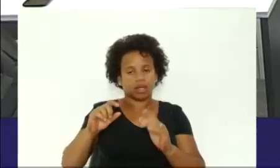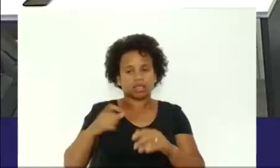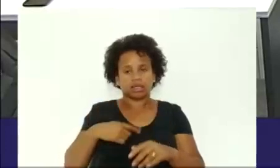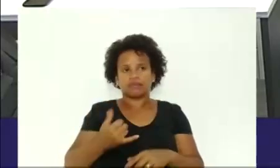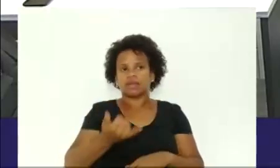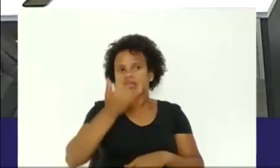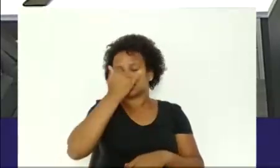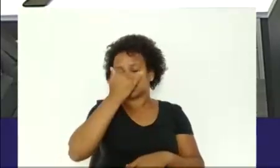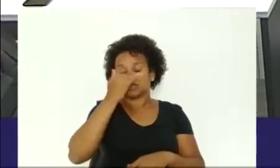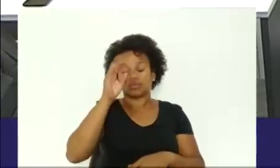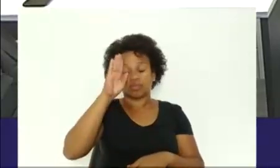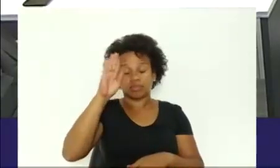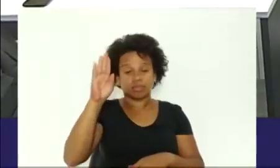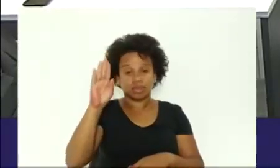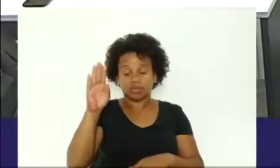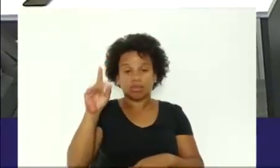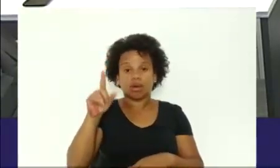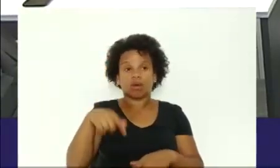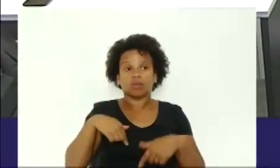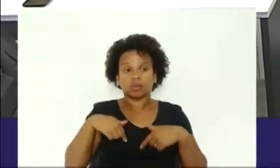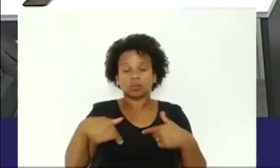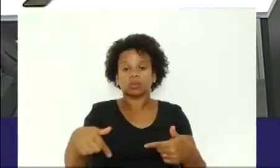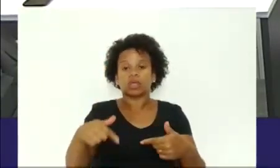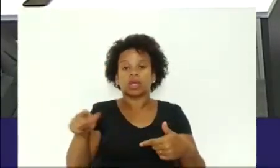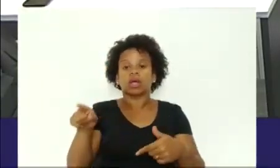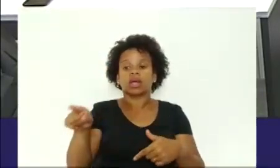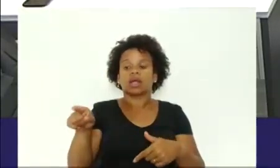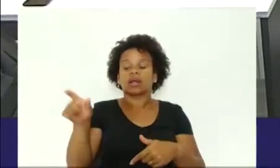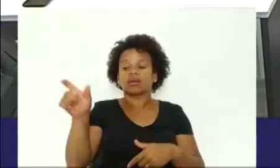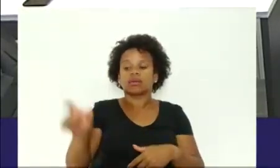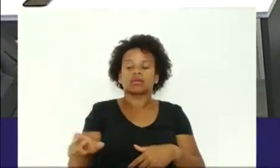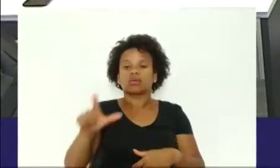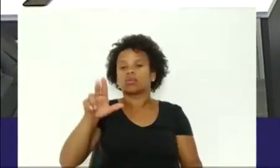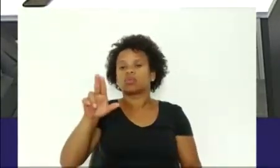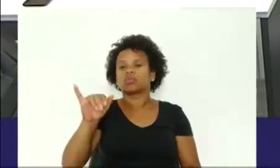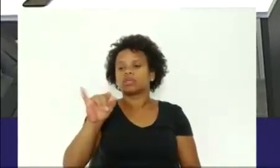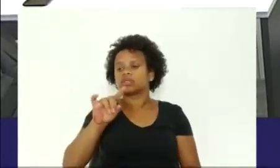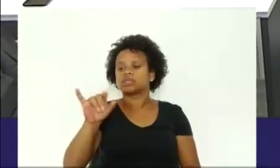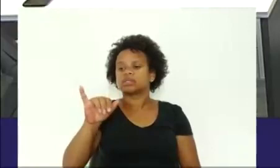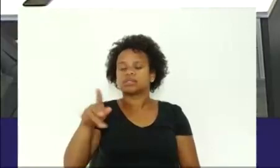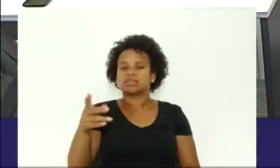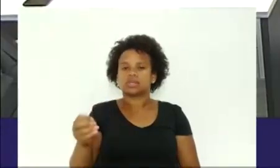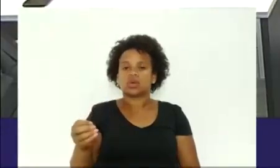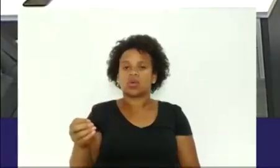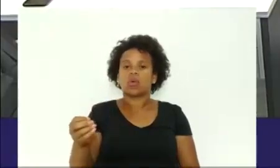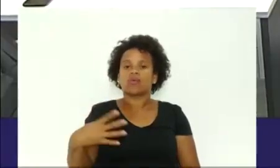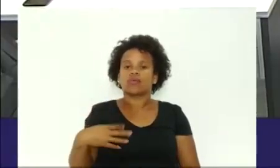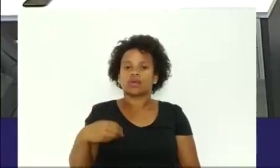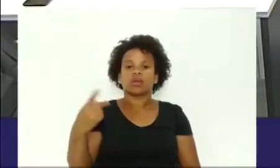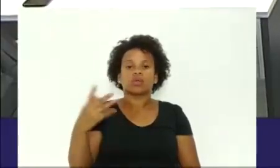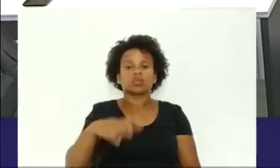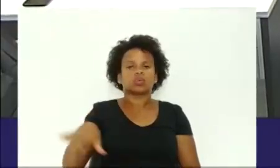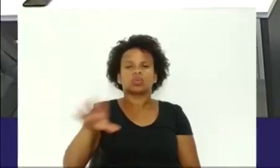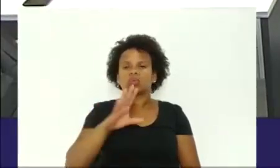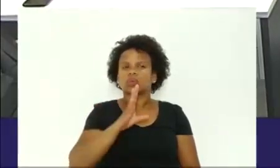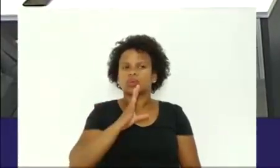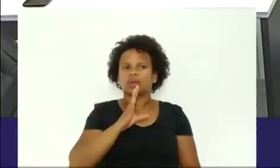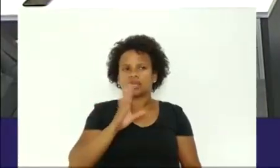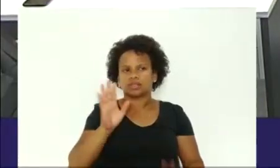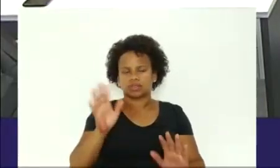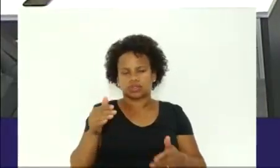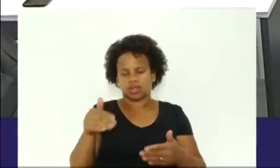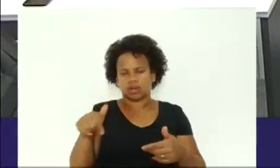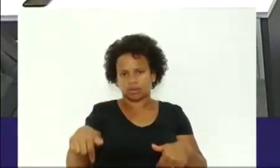casa. Juliana é mãe do guerreiro chamado Luizinho, que hoje provavelmente toda a cidade de Botucatu